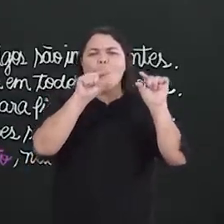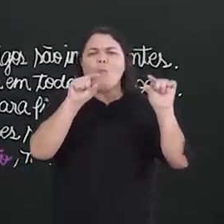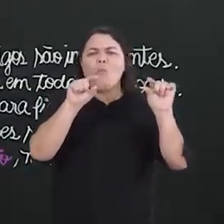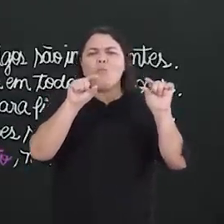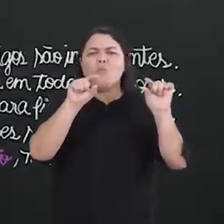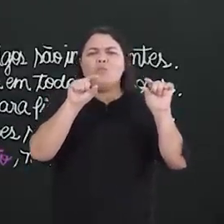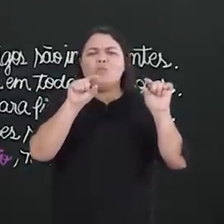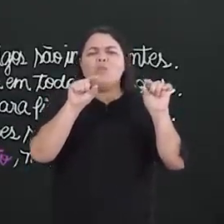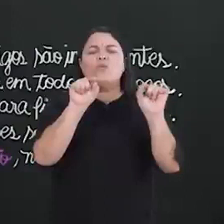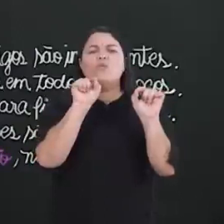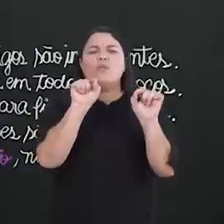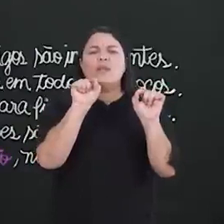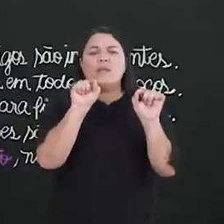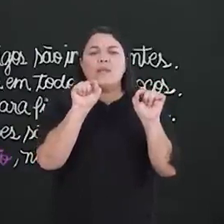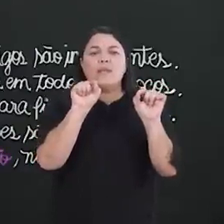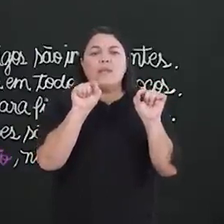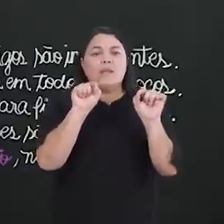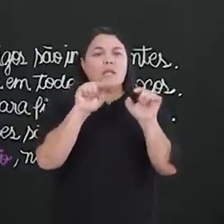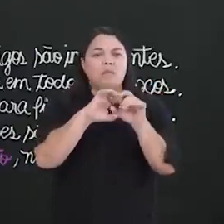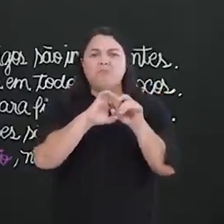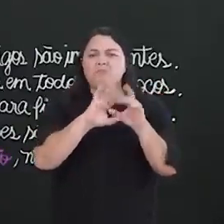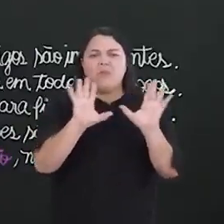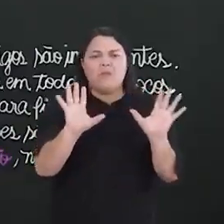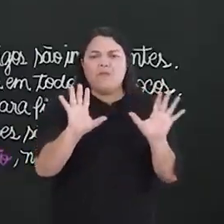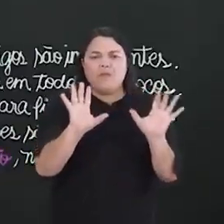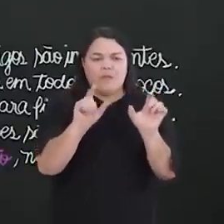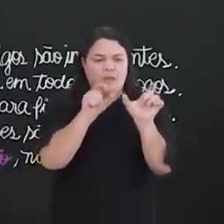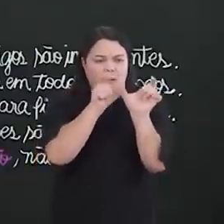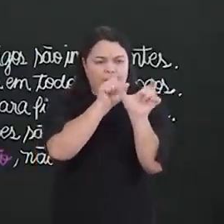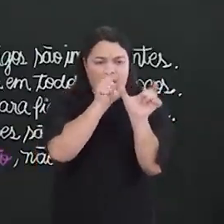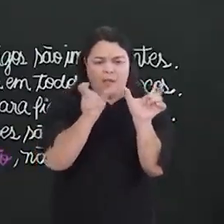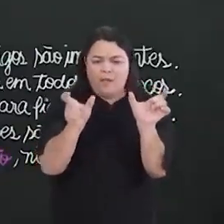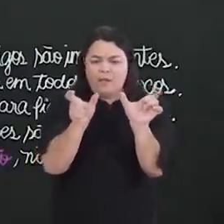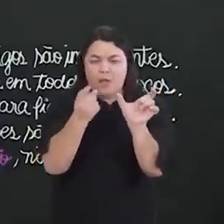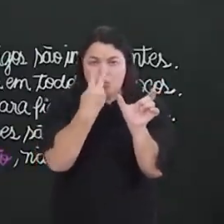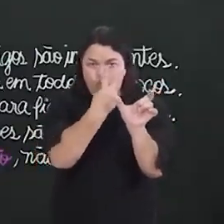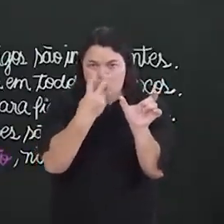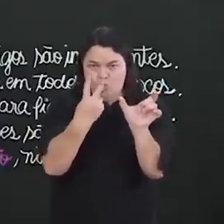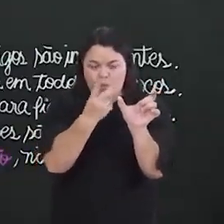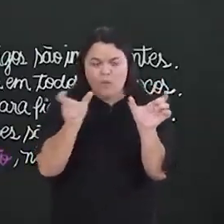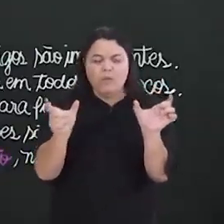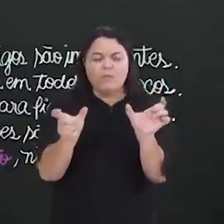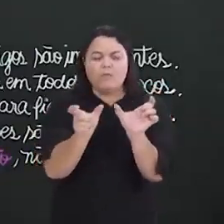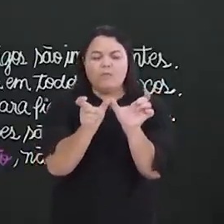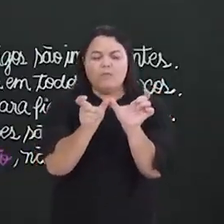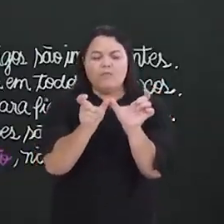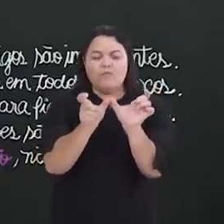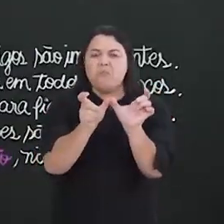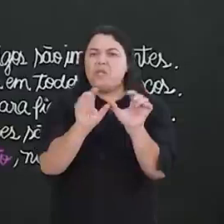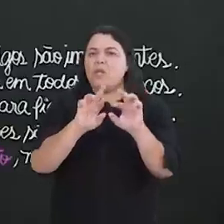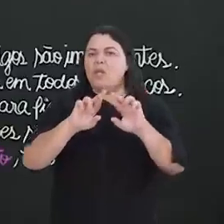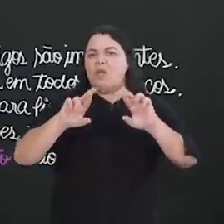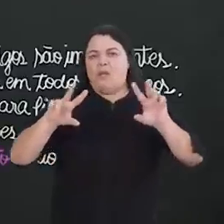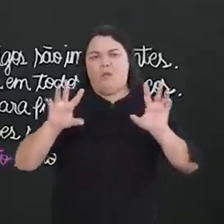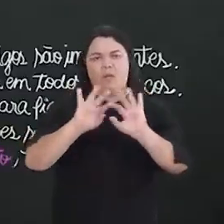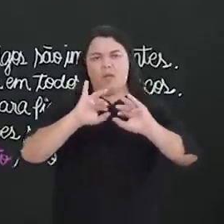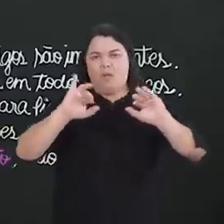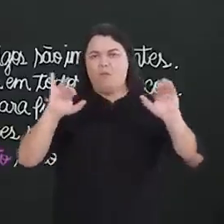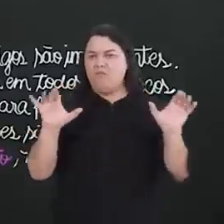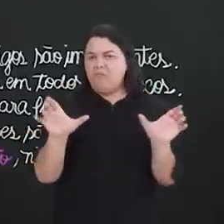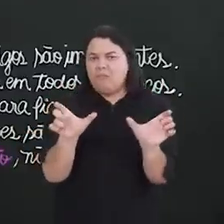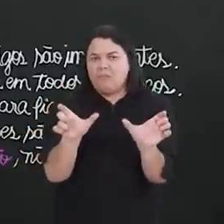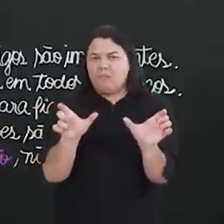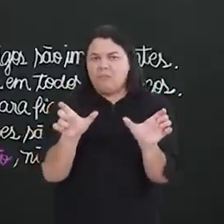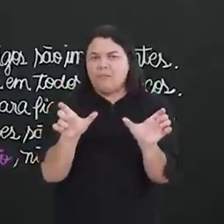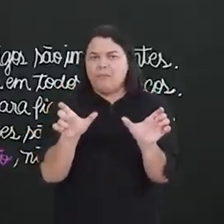coordenada é uma oração sintaticamente independente da outra. Então, associe sempre, utilize como sinônimo, como referência nos seus